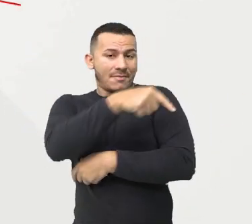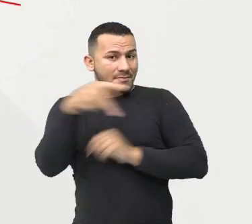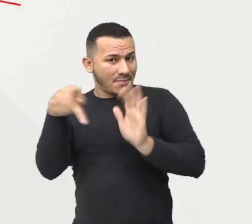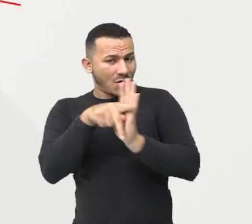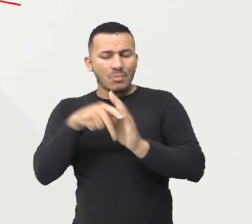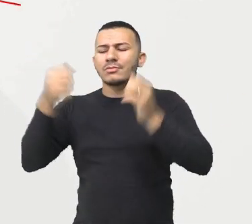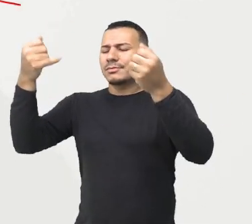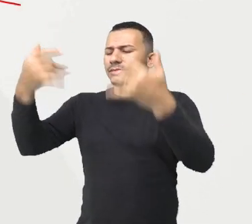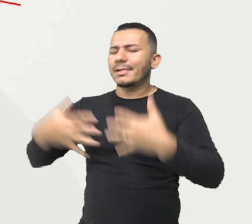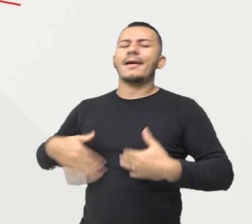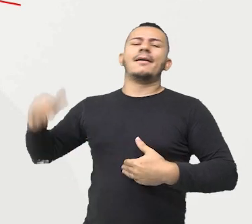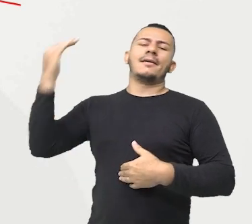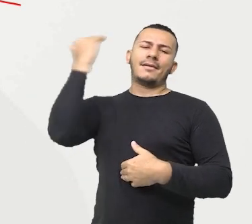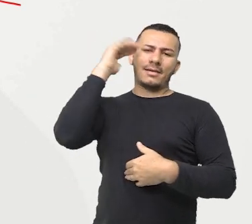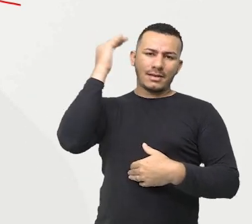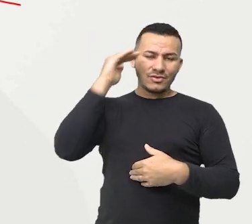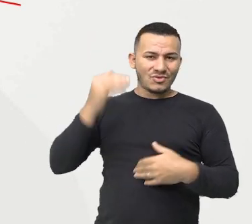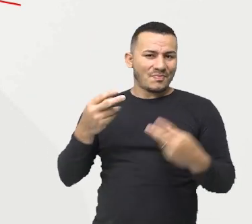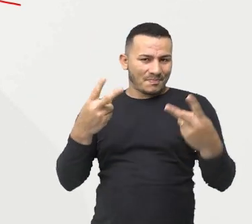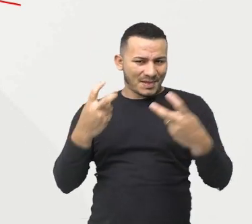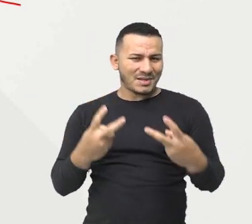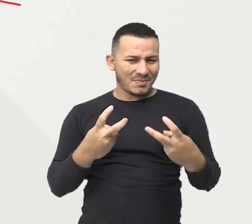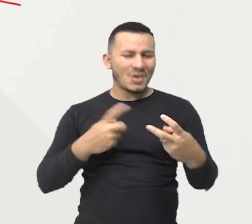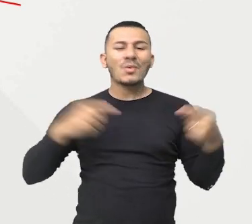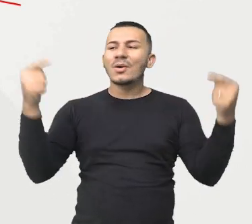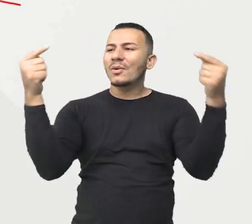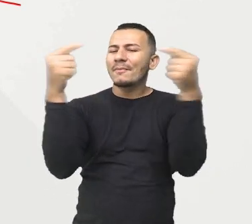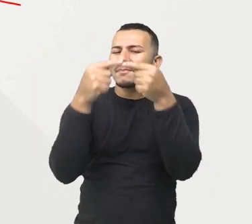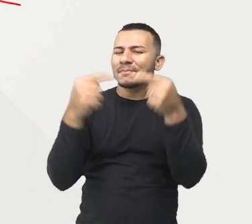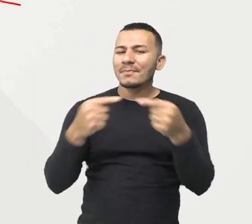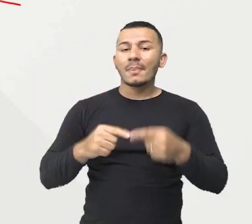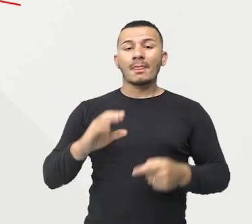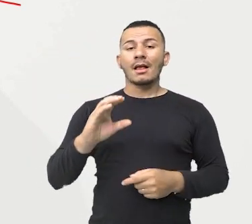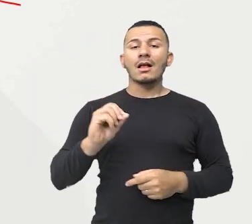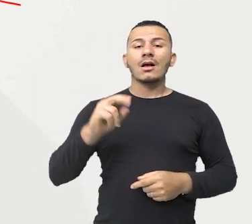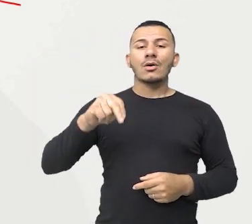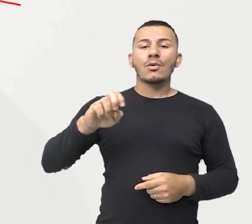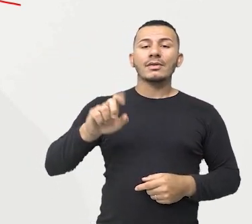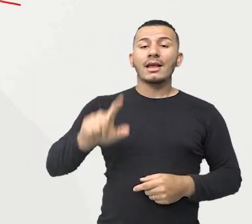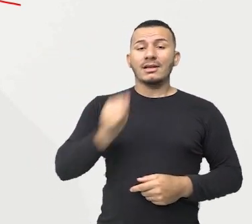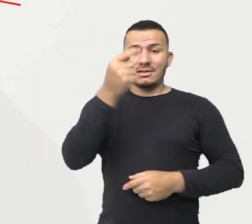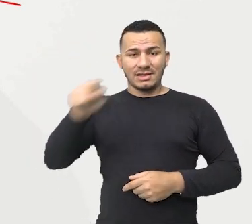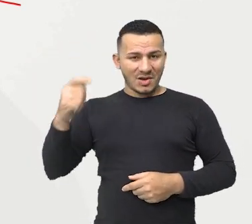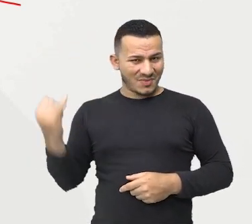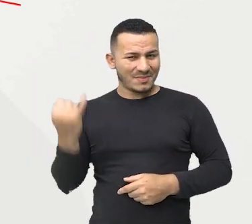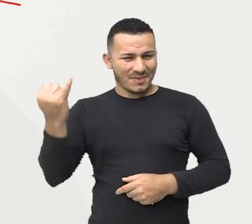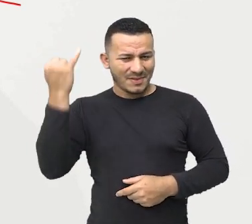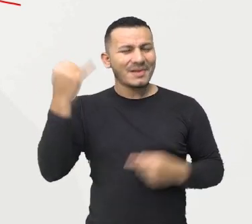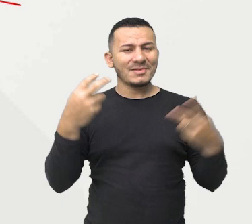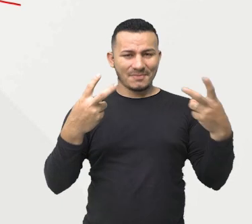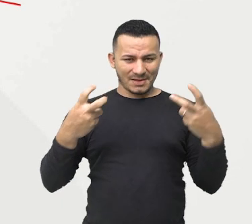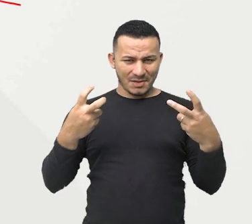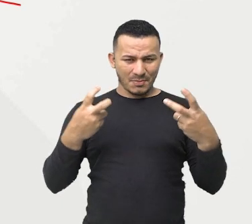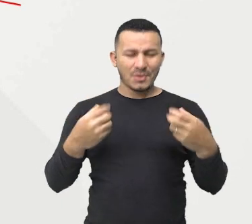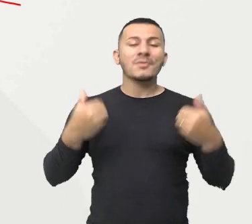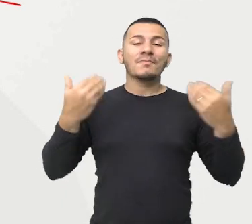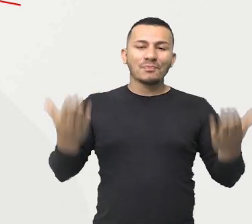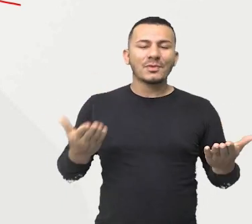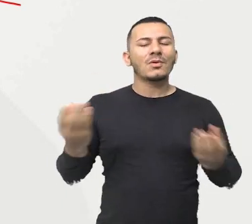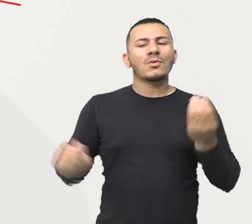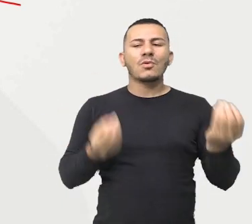parágrafo. Então, vejam que, novamente, para que eu consiga construir o caminho